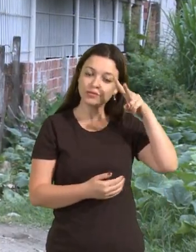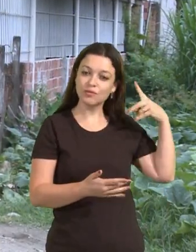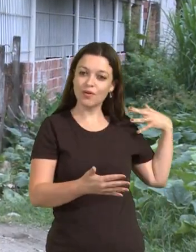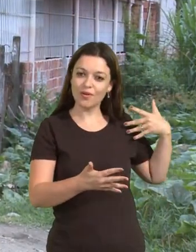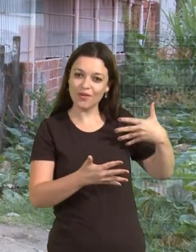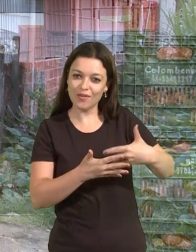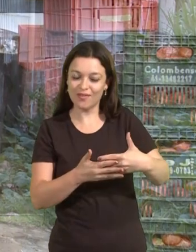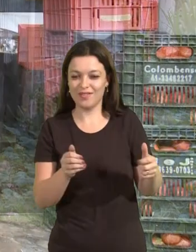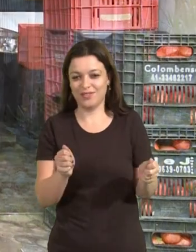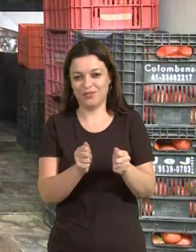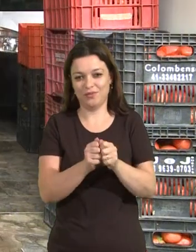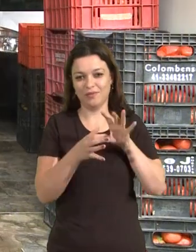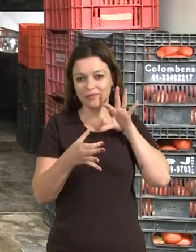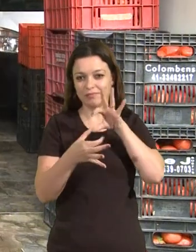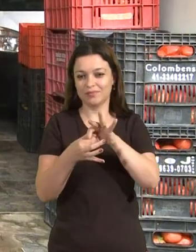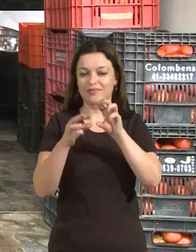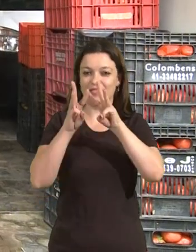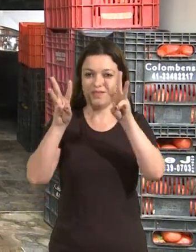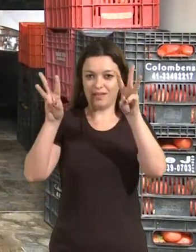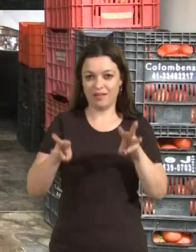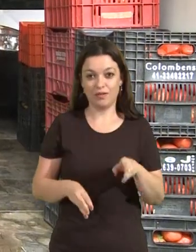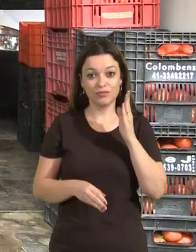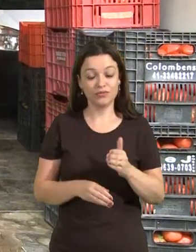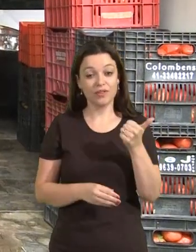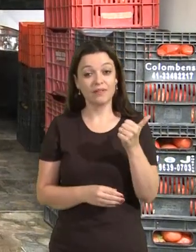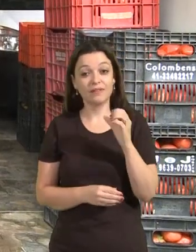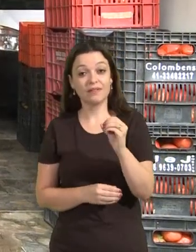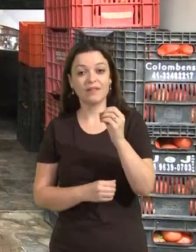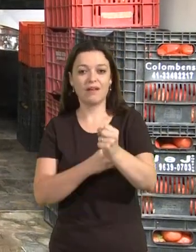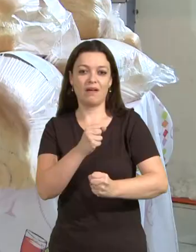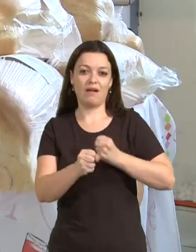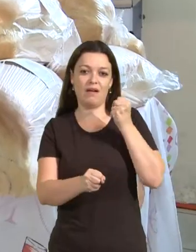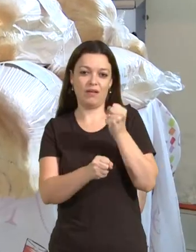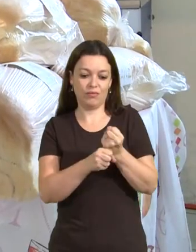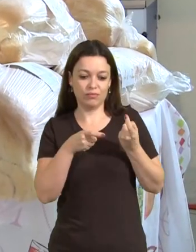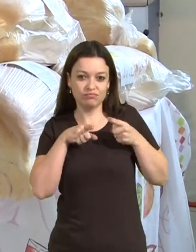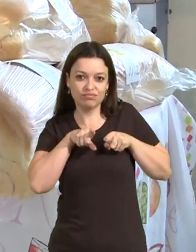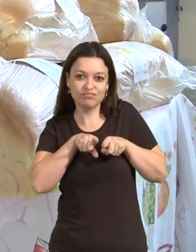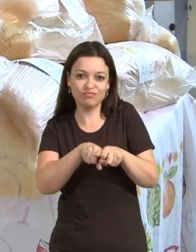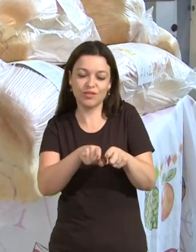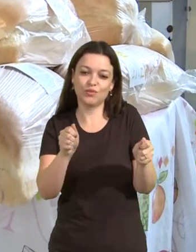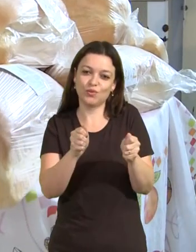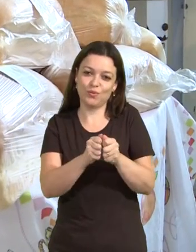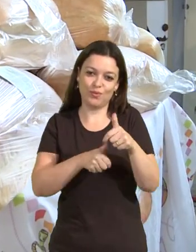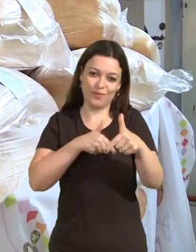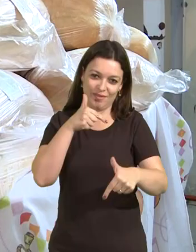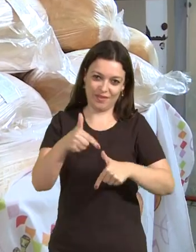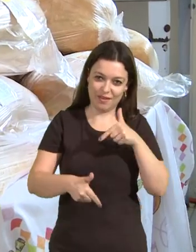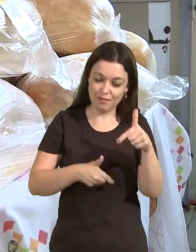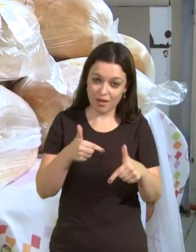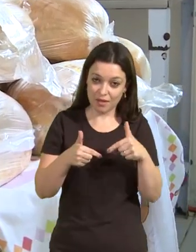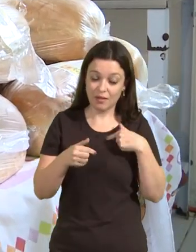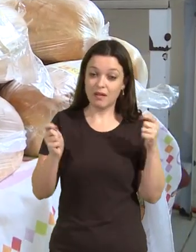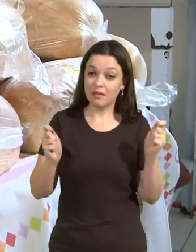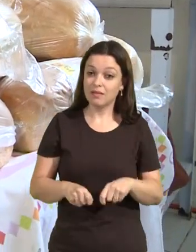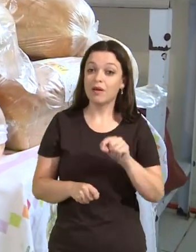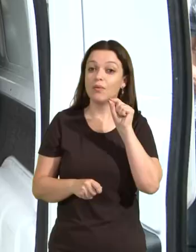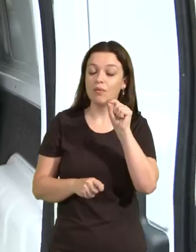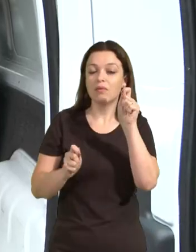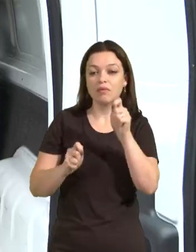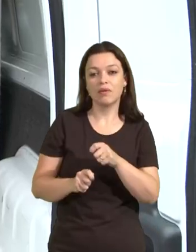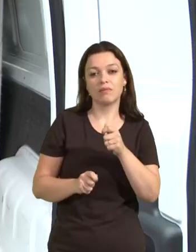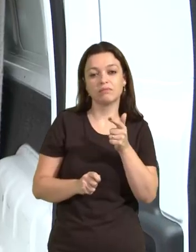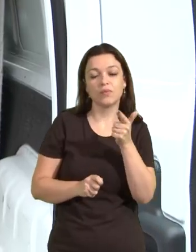com vocês aí. Nós temos aqui a ajuda de vocês há mais de 10 anos e esse trabalho só foi possível através